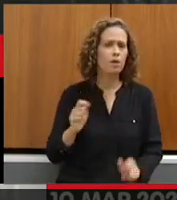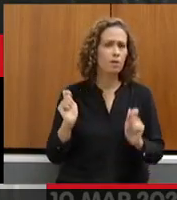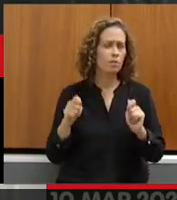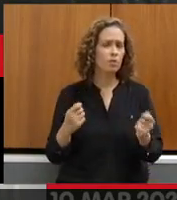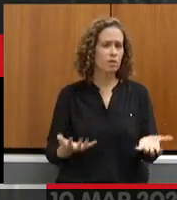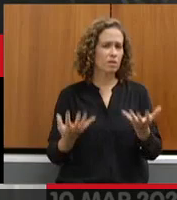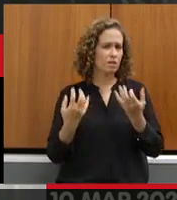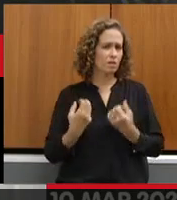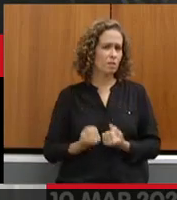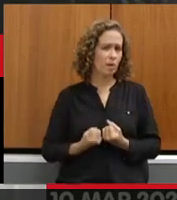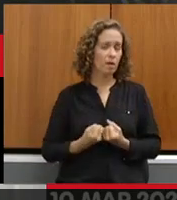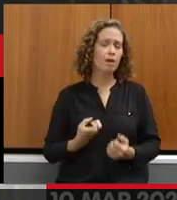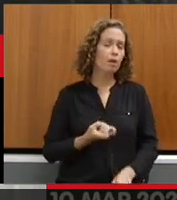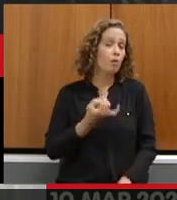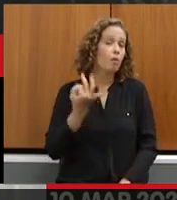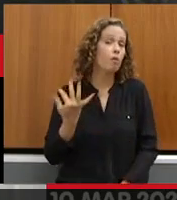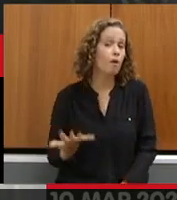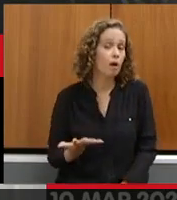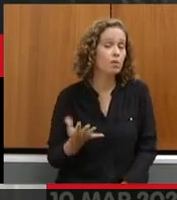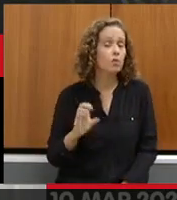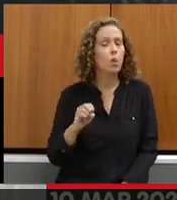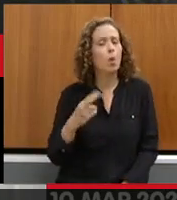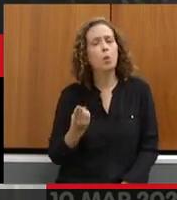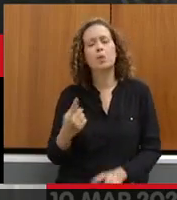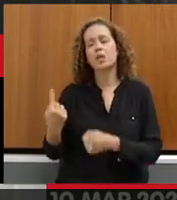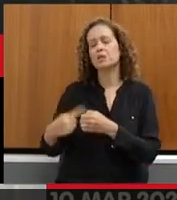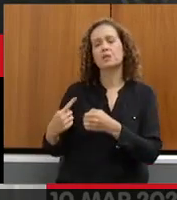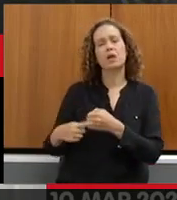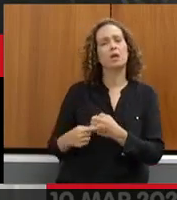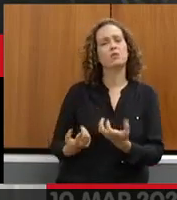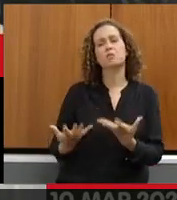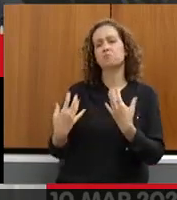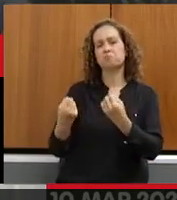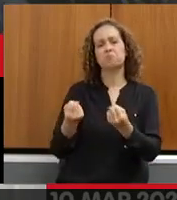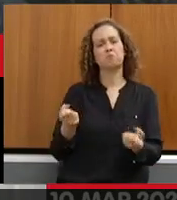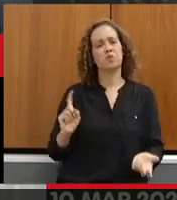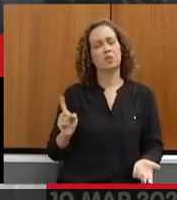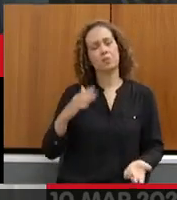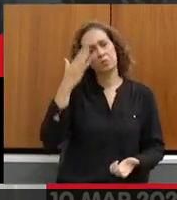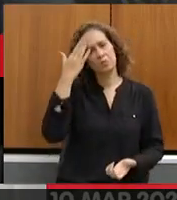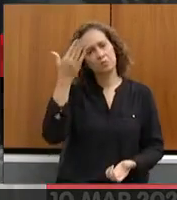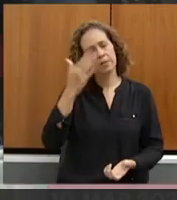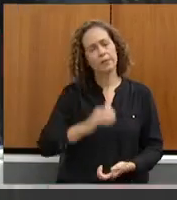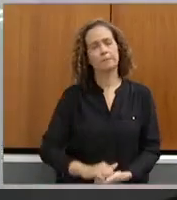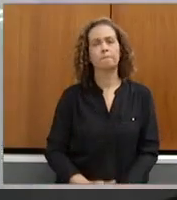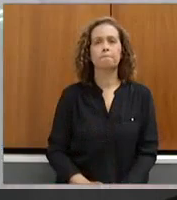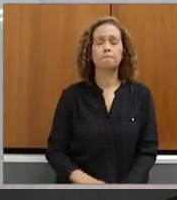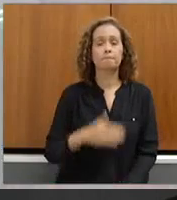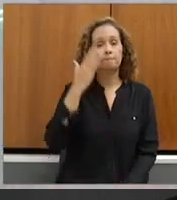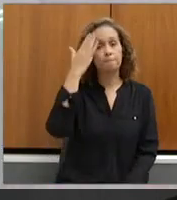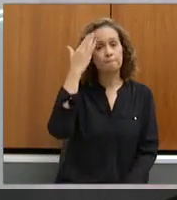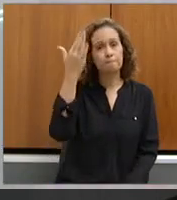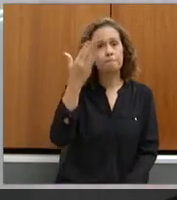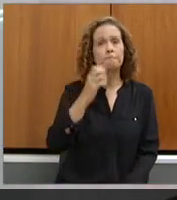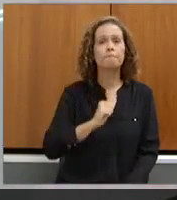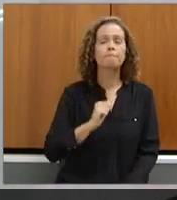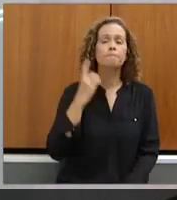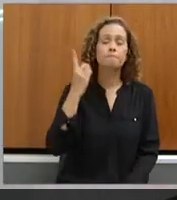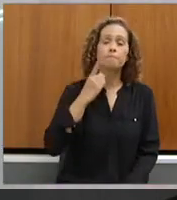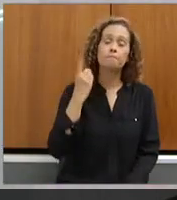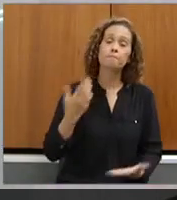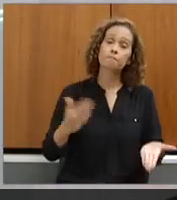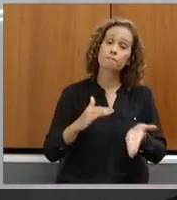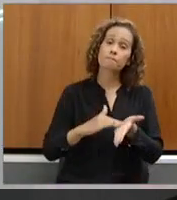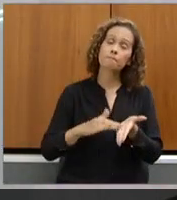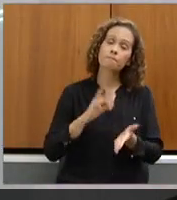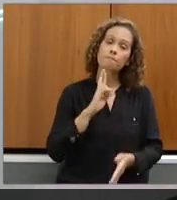com esse equipamento quanto equipamentos outra cidade não vai poder contar com equipamentos Muito obrigado obrigado Deputado Noraldino com a palavra